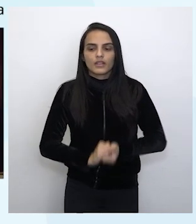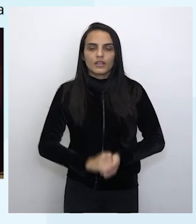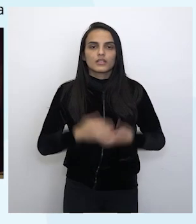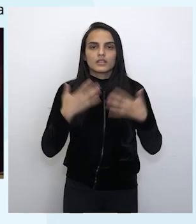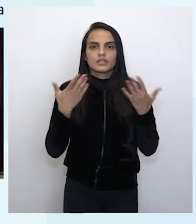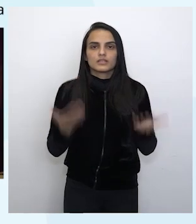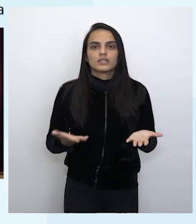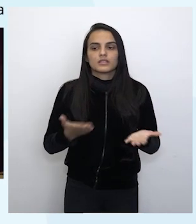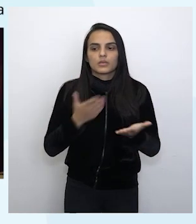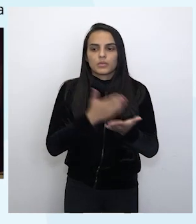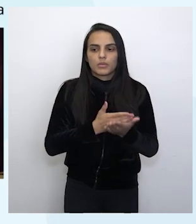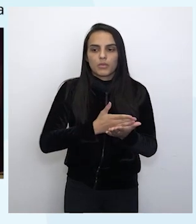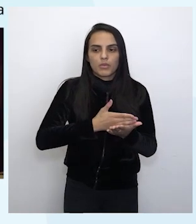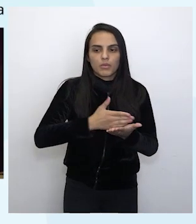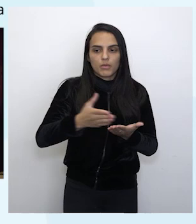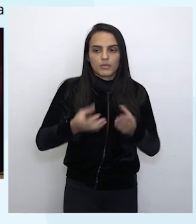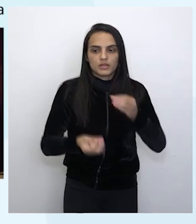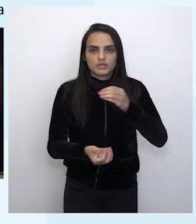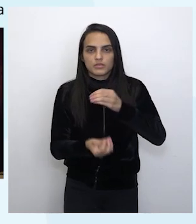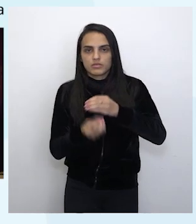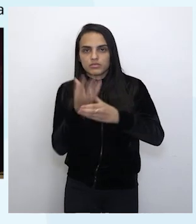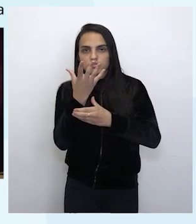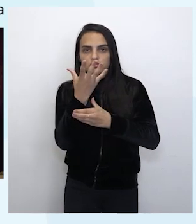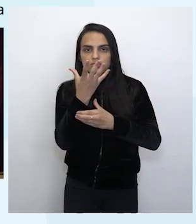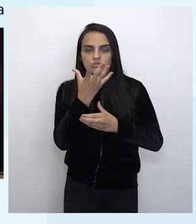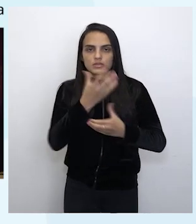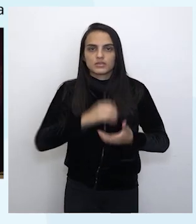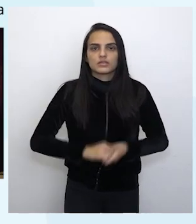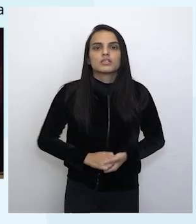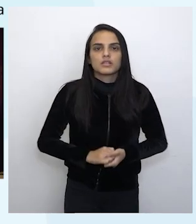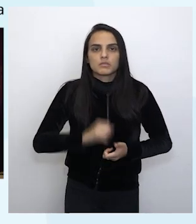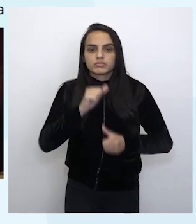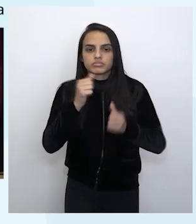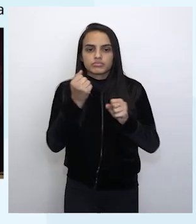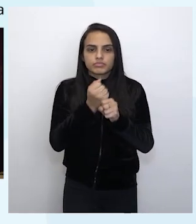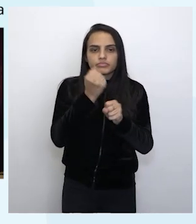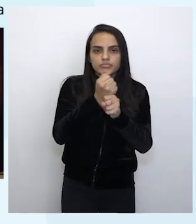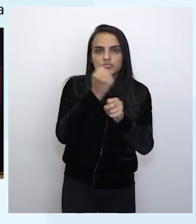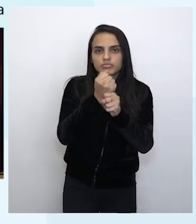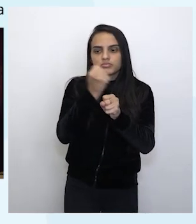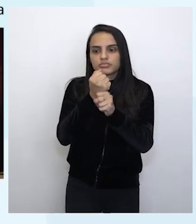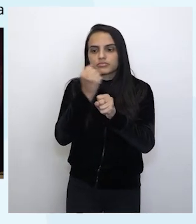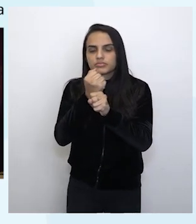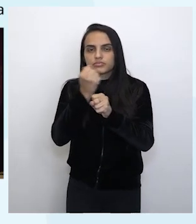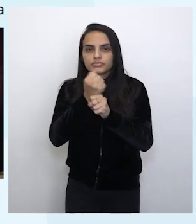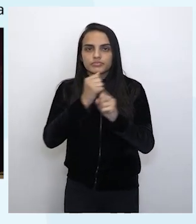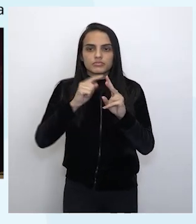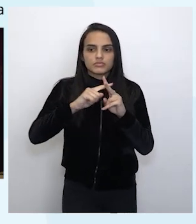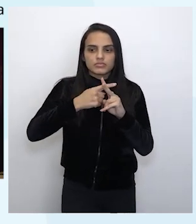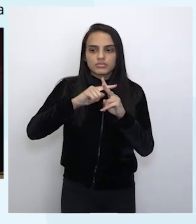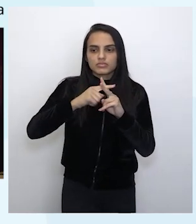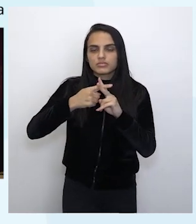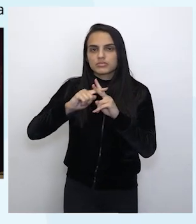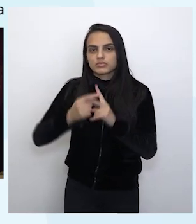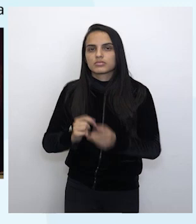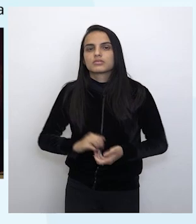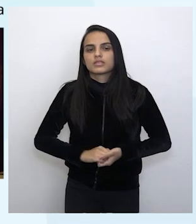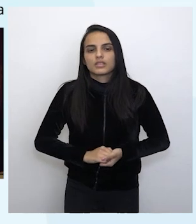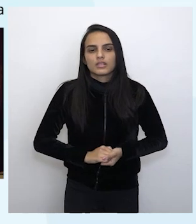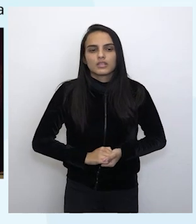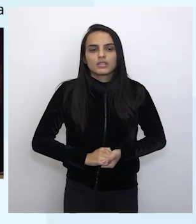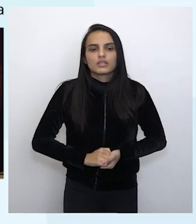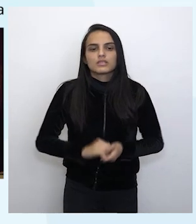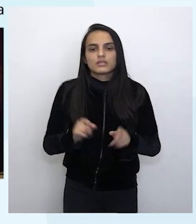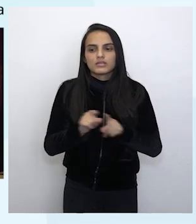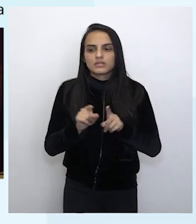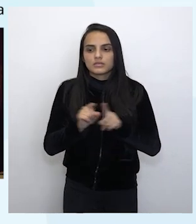então, surge, né, a partir de algumas reformas que foram tendo, né, olha só, a gente vai falar um pouquinho agora da